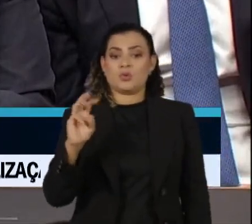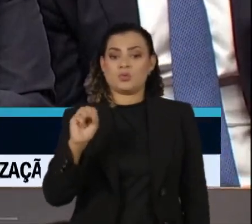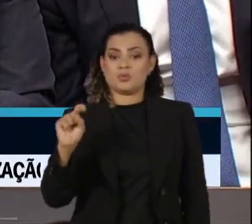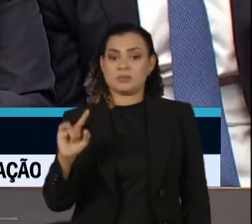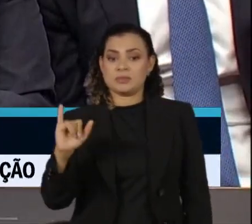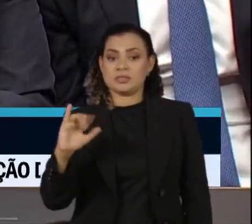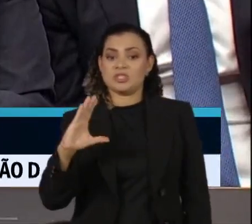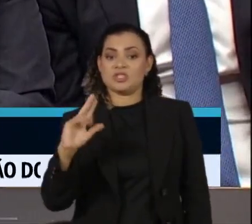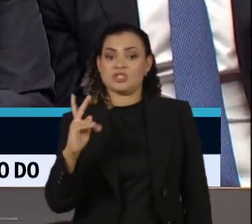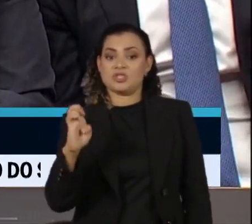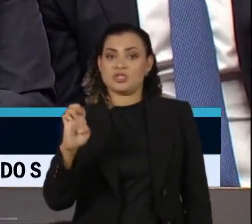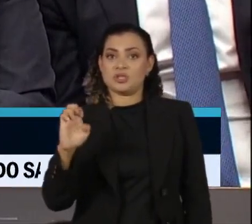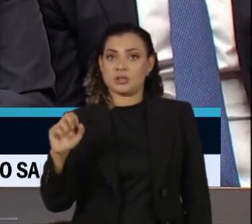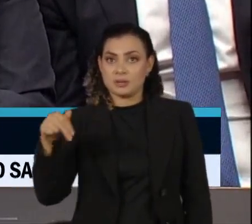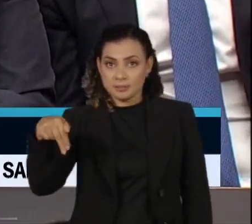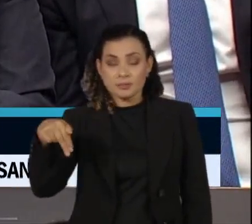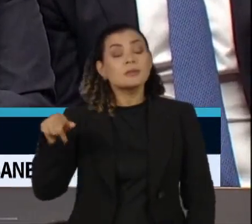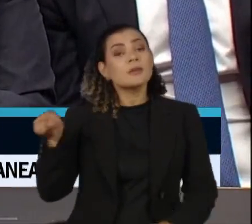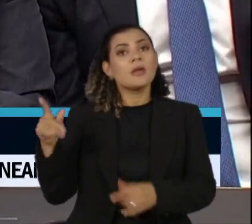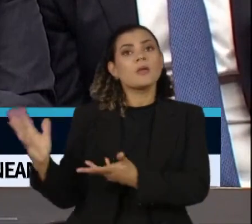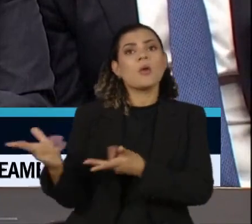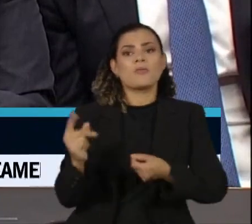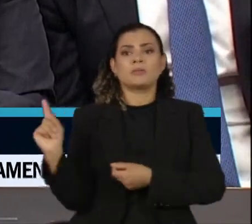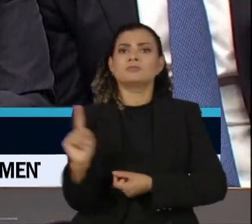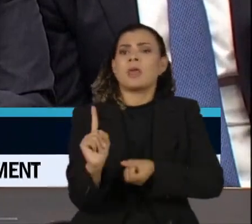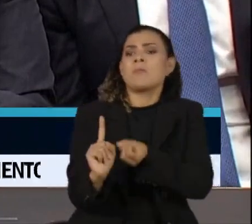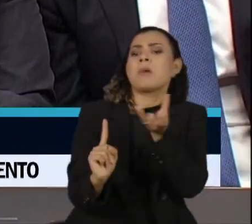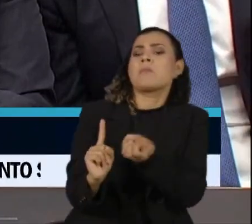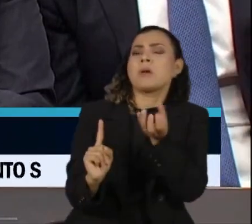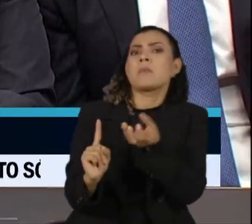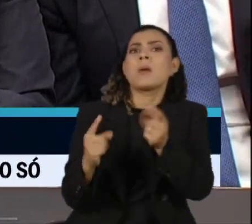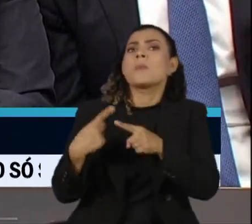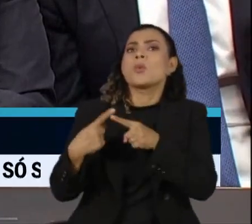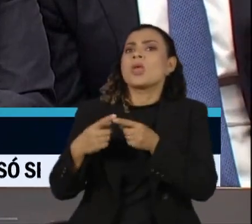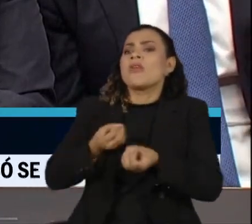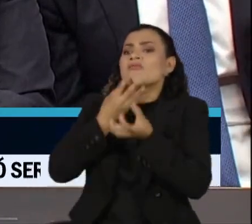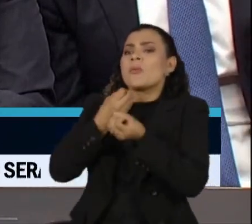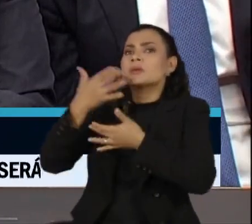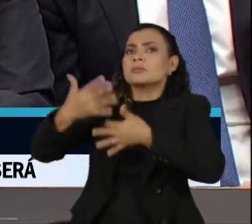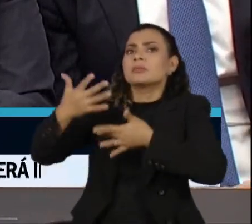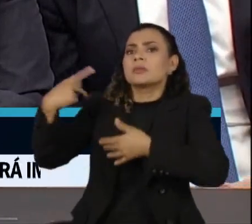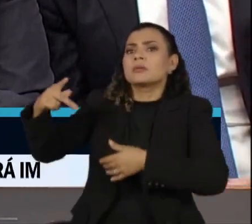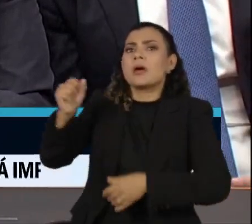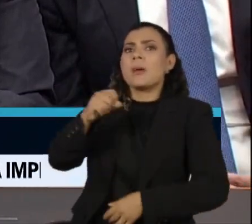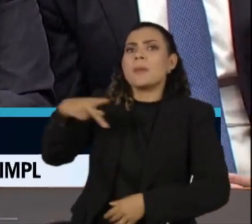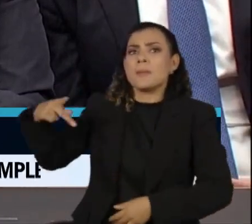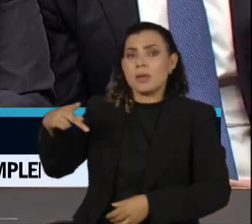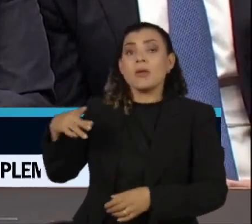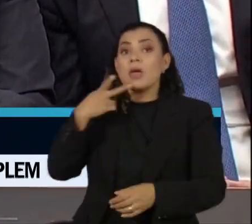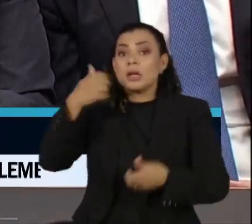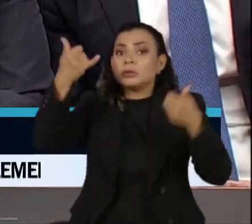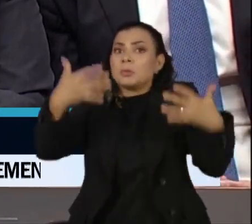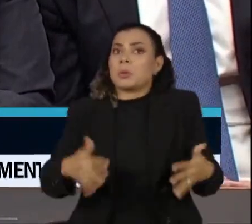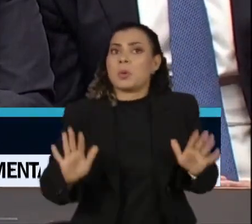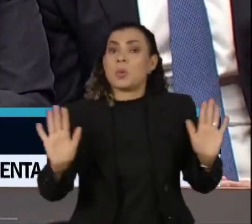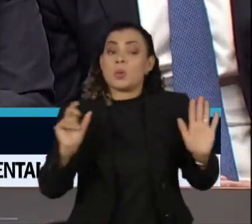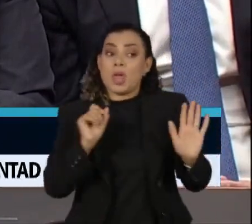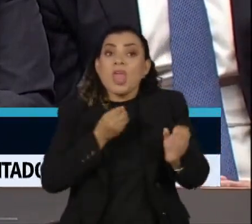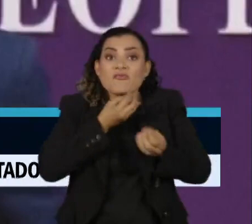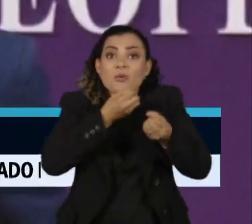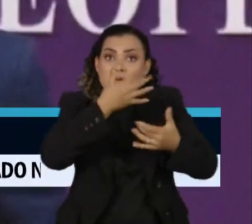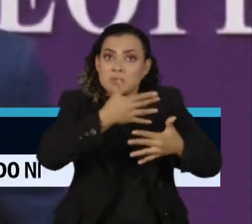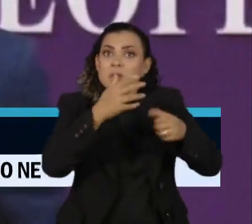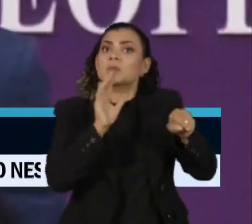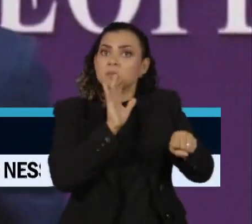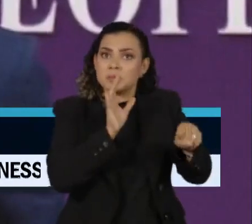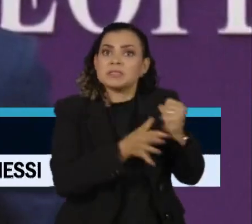quase 5 horas sobre a possibilidade do governo chinês acessar os dados coletados pelo aplicativo. Xiu reforçou que os dados estavam